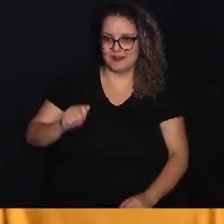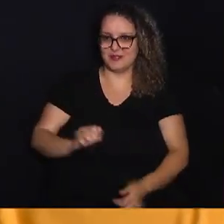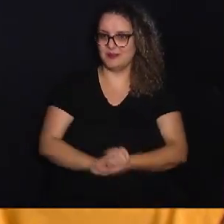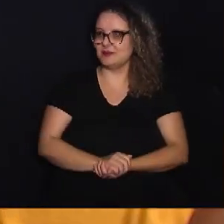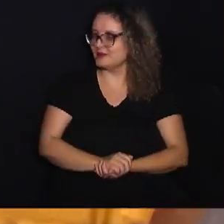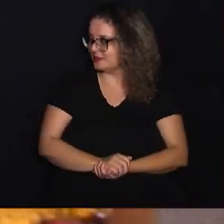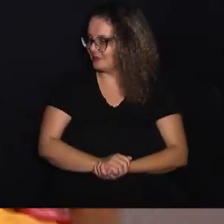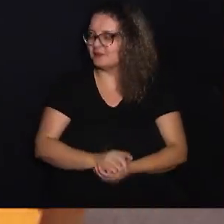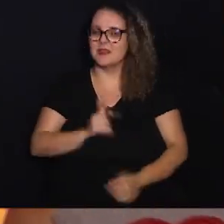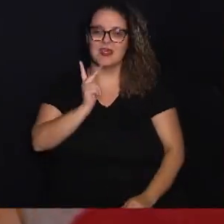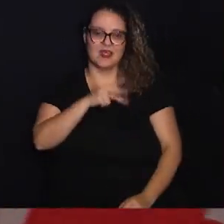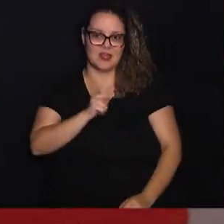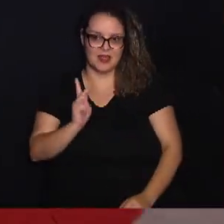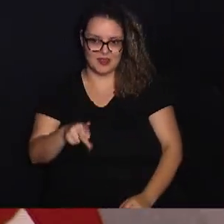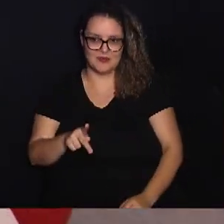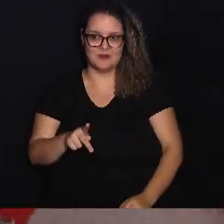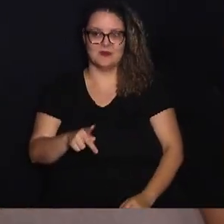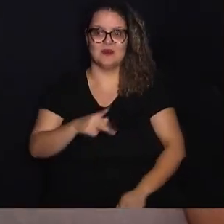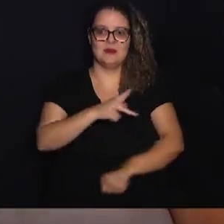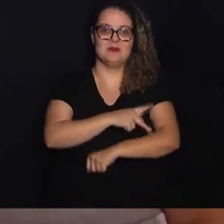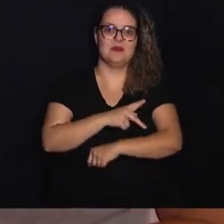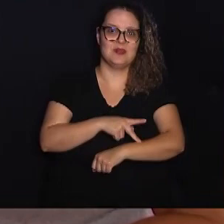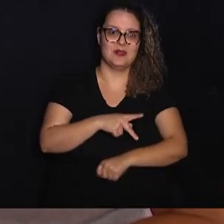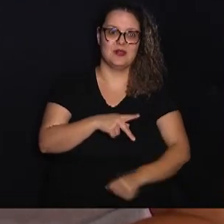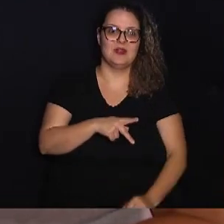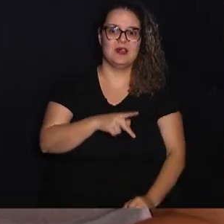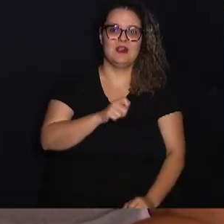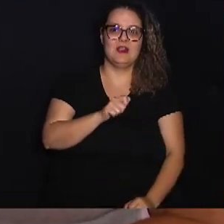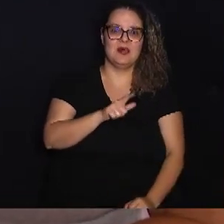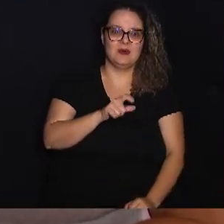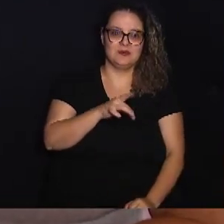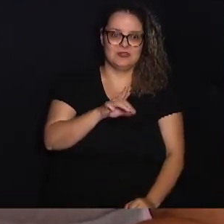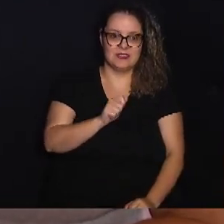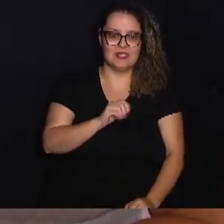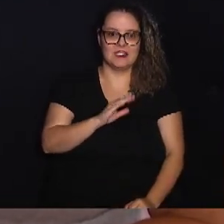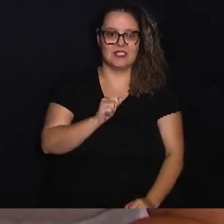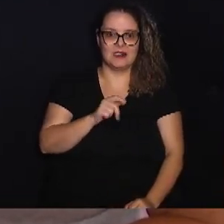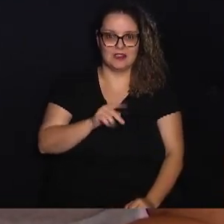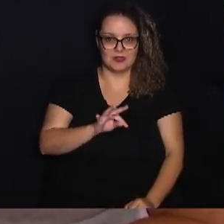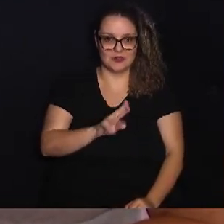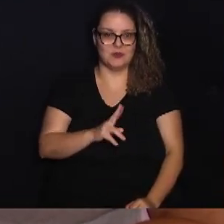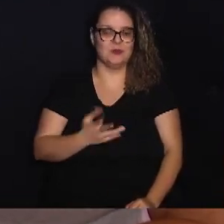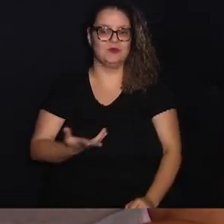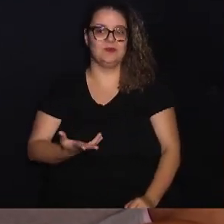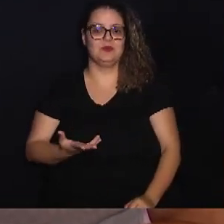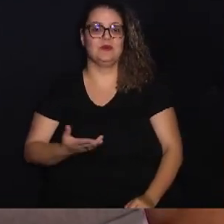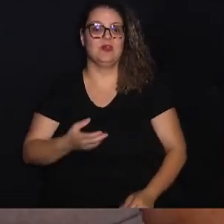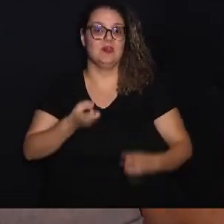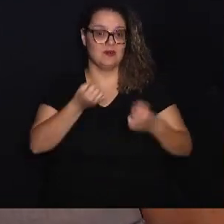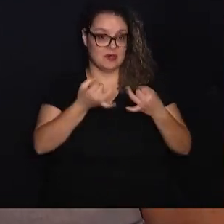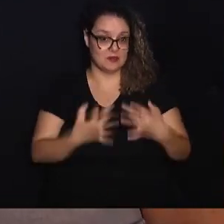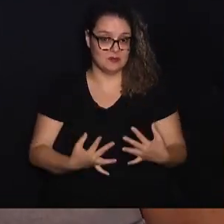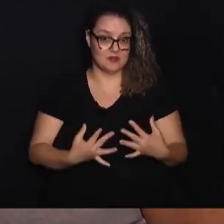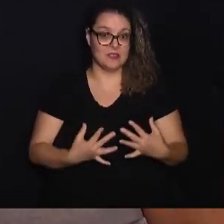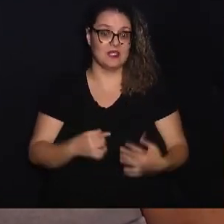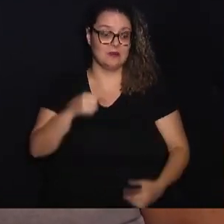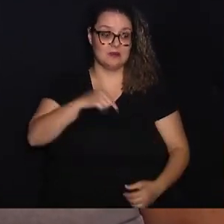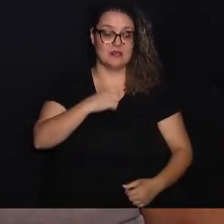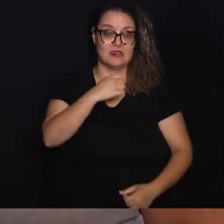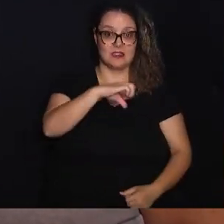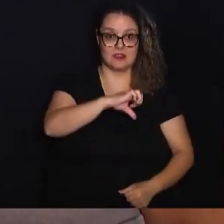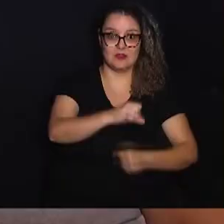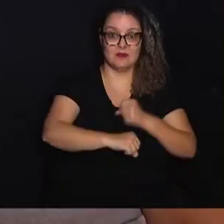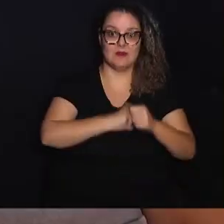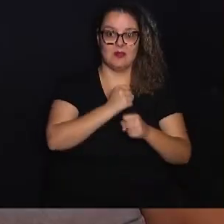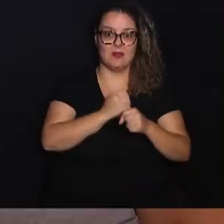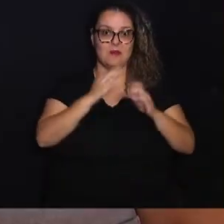é pedagoga aqui da Aldeia Catu e está aqui há 9 anos. Vai explicar para a gente como é que funciona o período integral nesse lugar que parece uma casa,